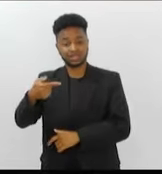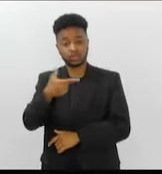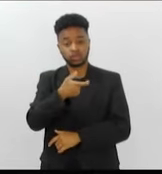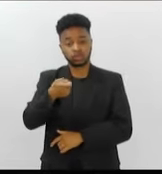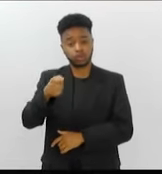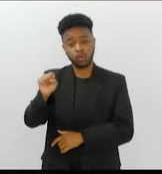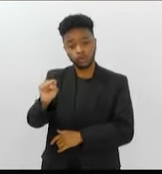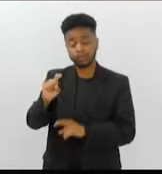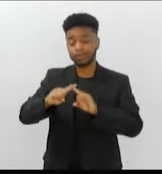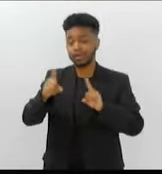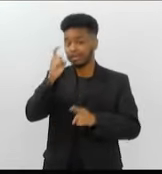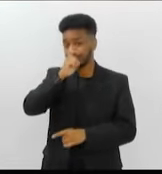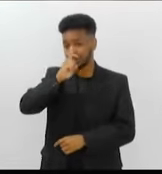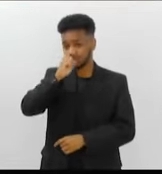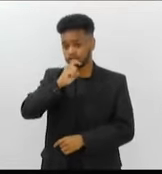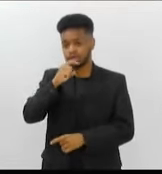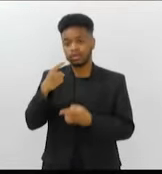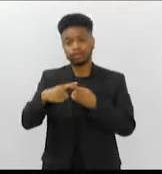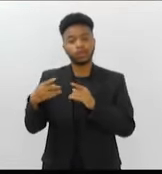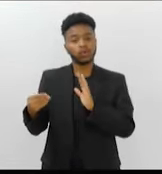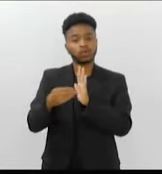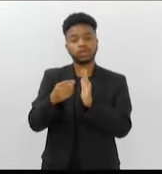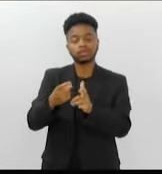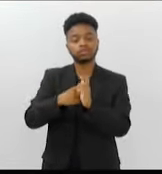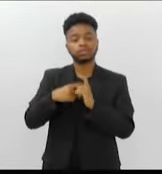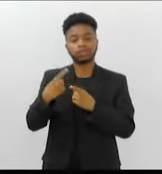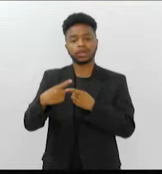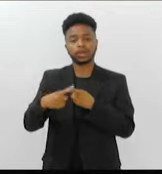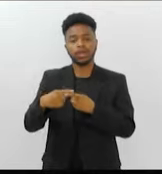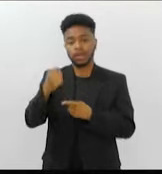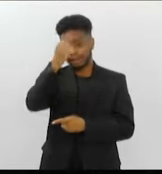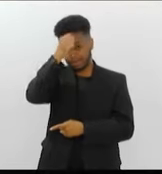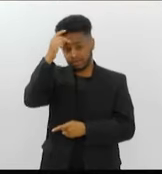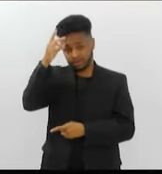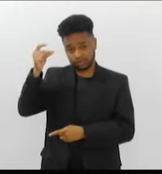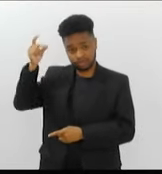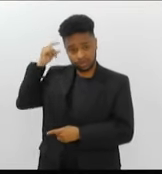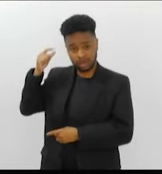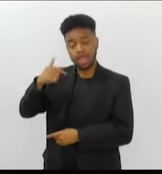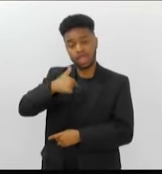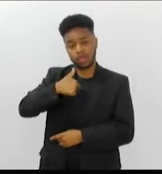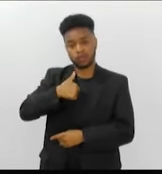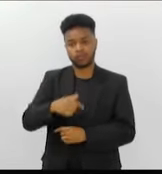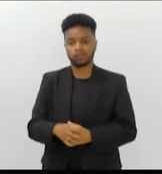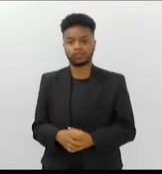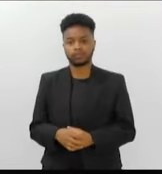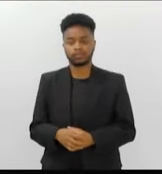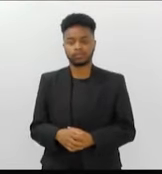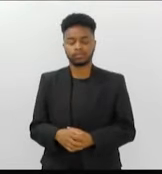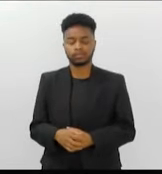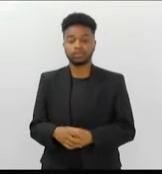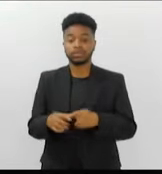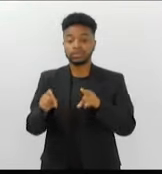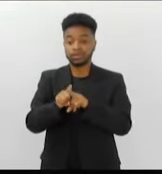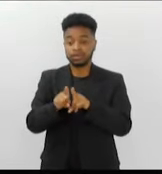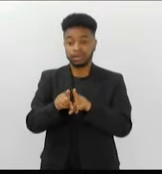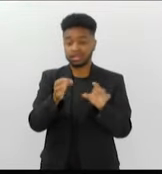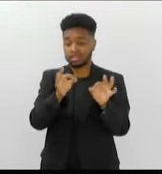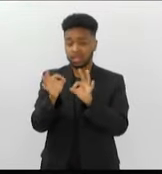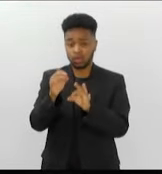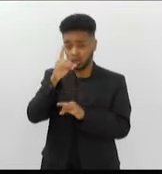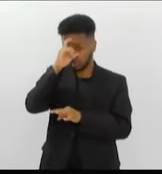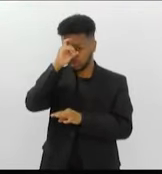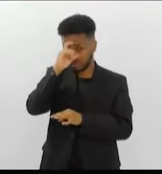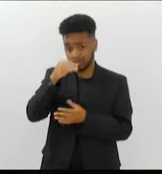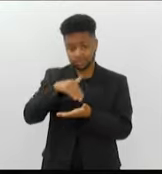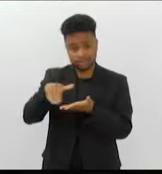outra mentira. Só colocaram essa dívida, porque o prefeito dessa época era eu, deputado Jordi. Nenhum hospital, nenhuma